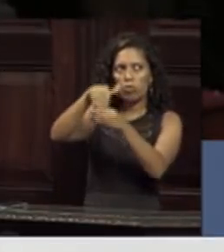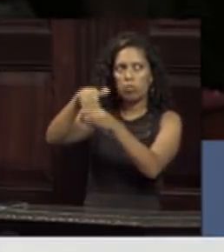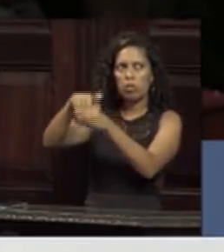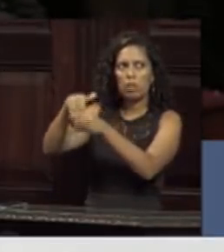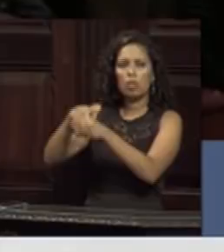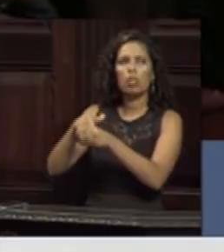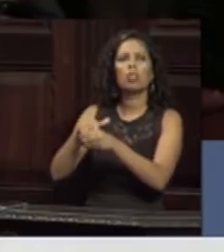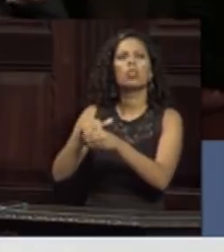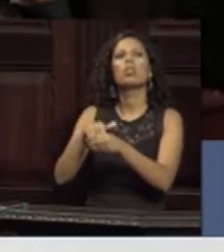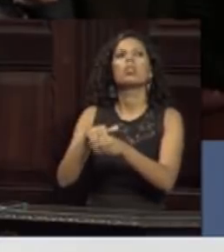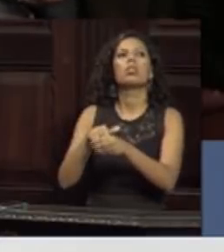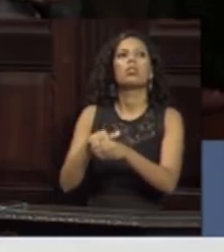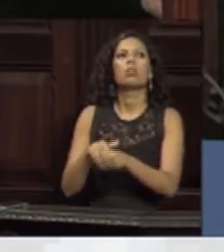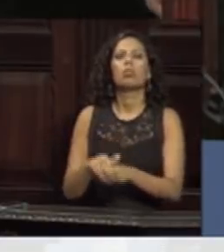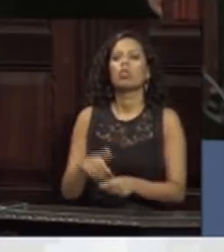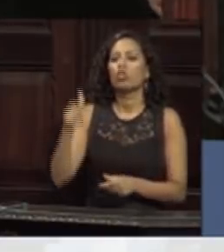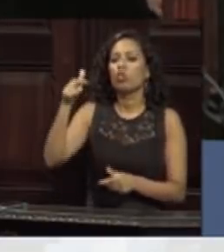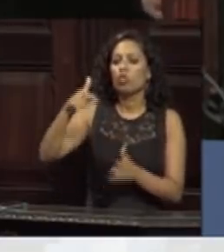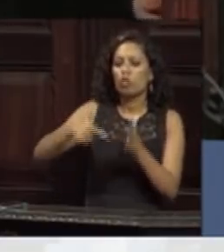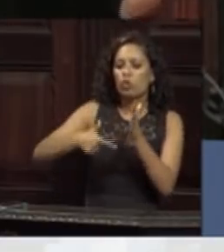A presidência irá proceder à segunda chamada.